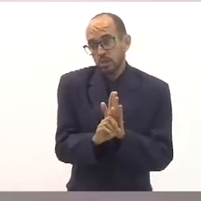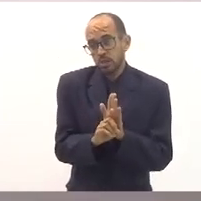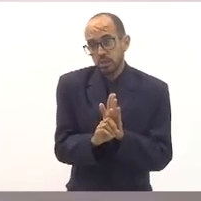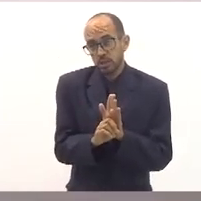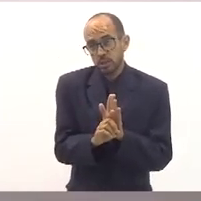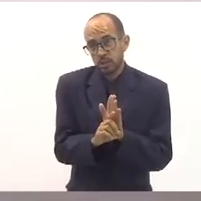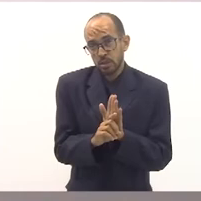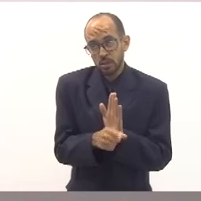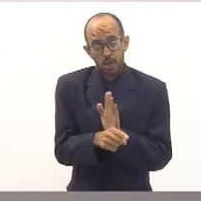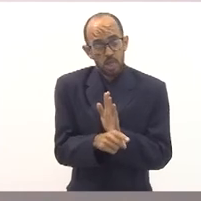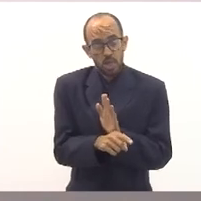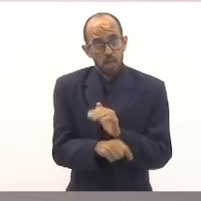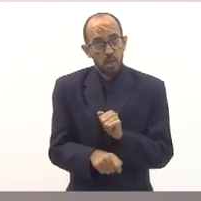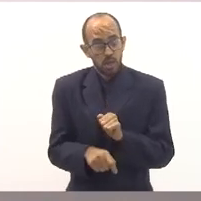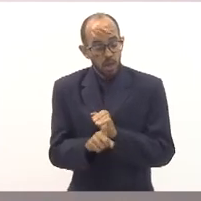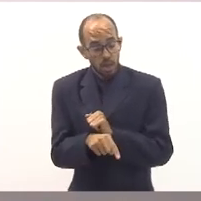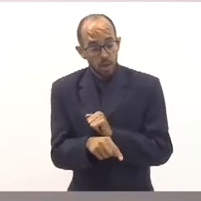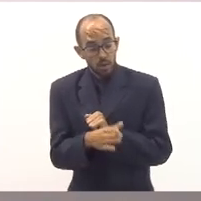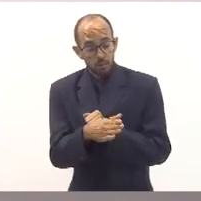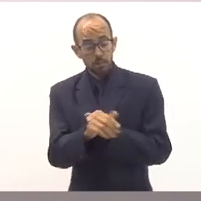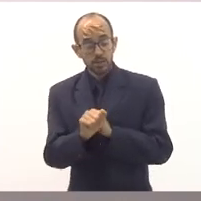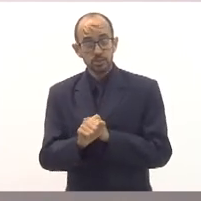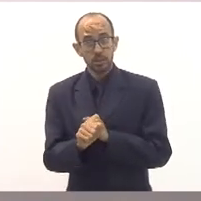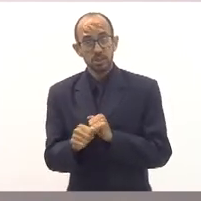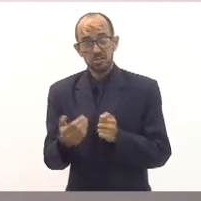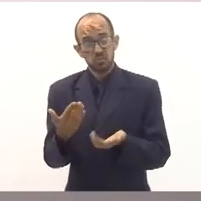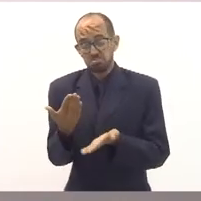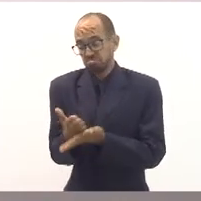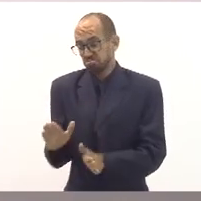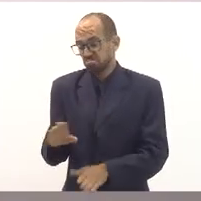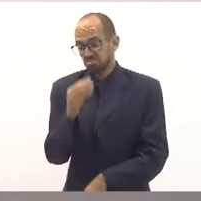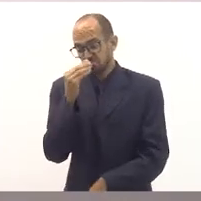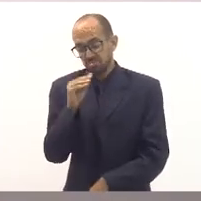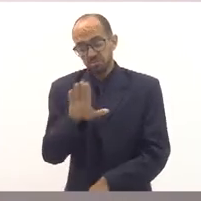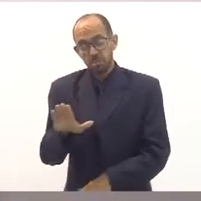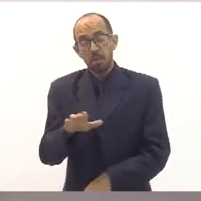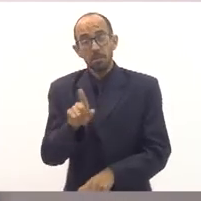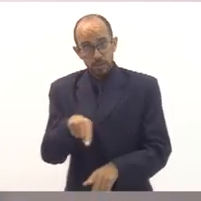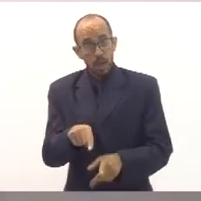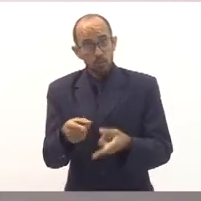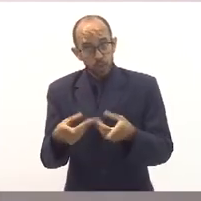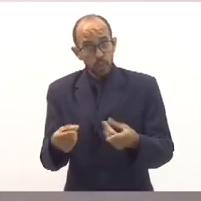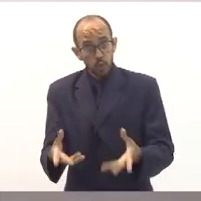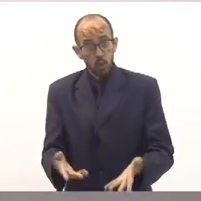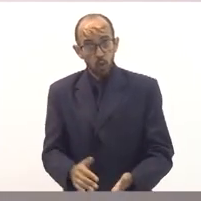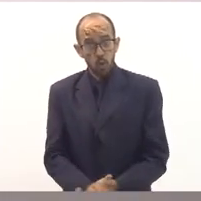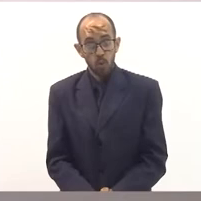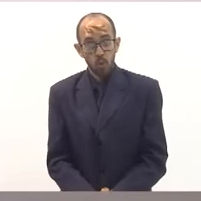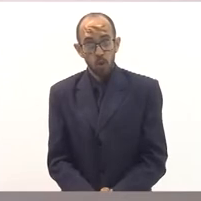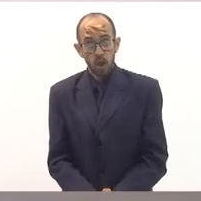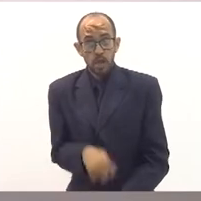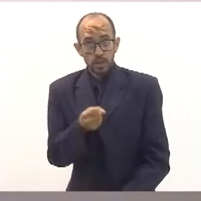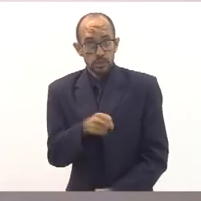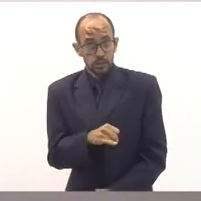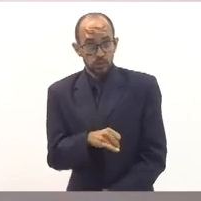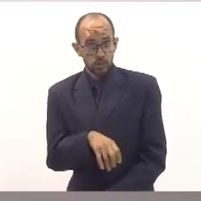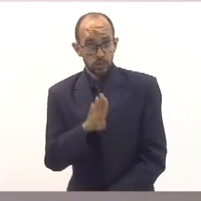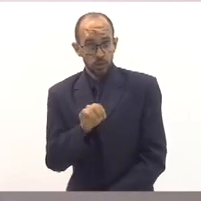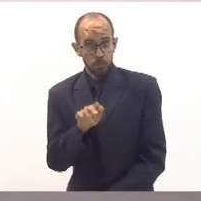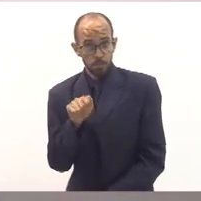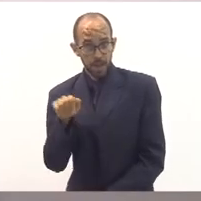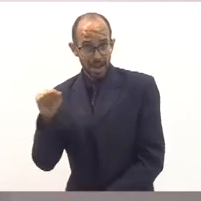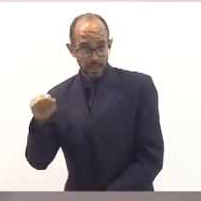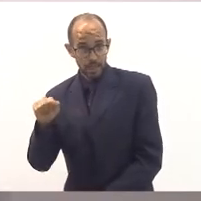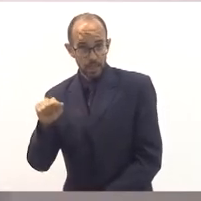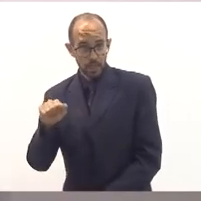Eles foram absolvidos mas são traficantes né aí tu vê o Braga com Pinho sol preto